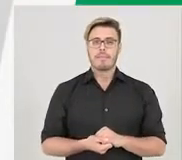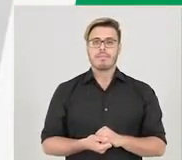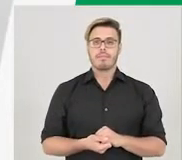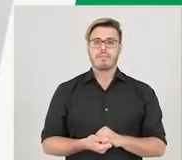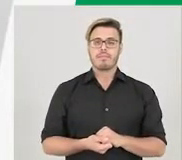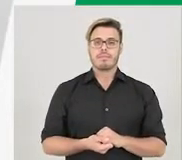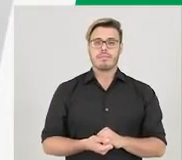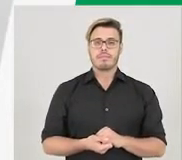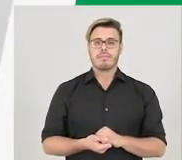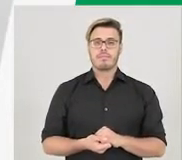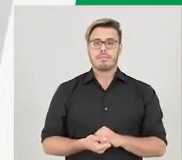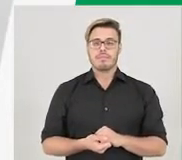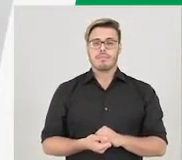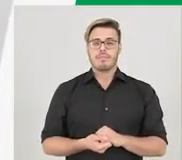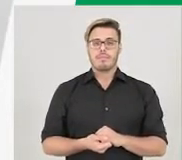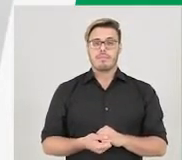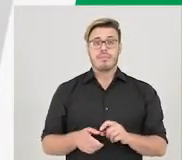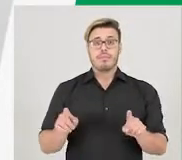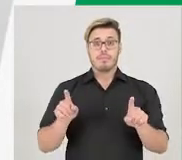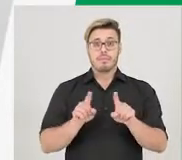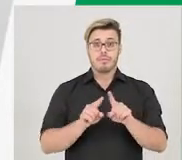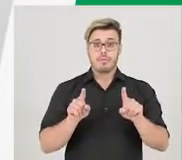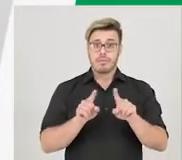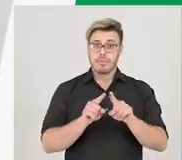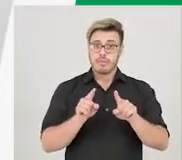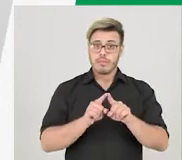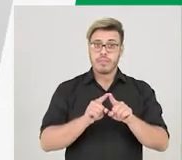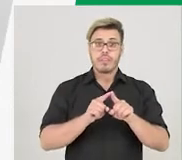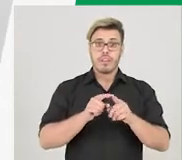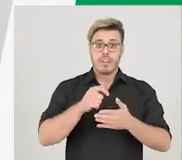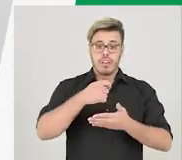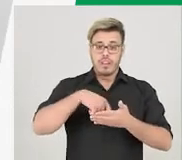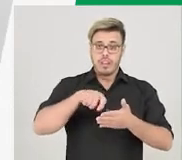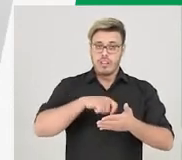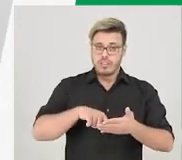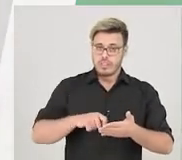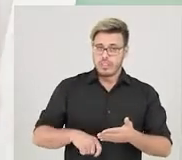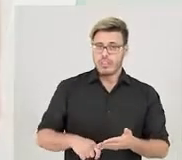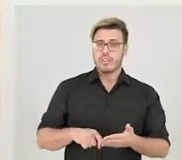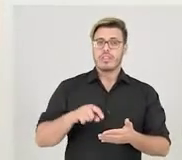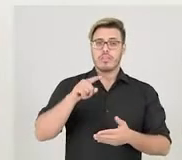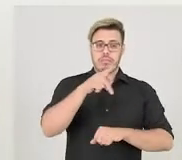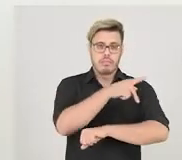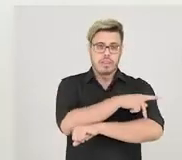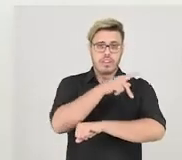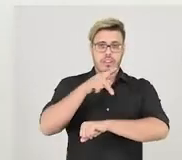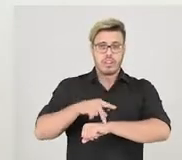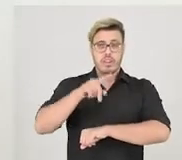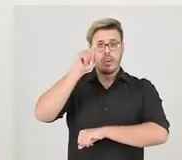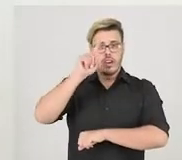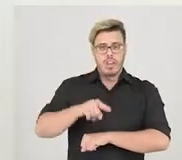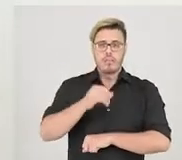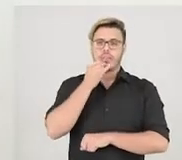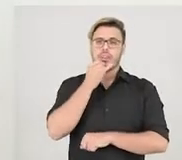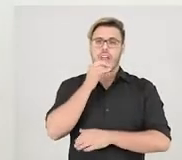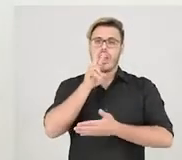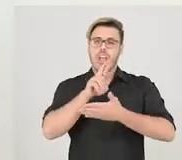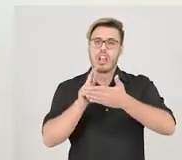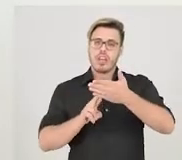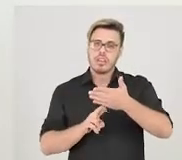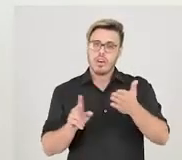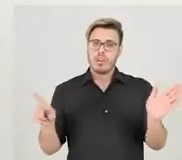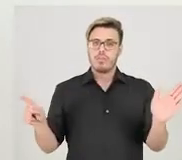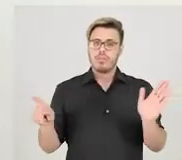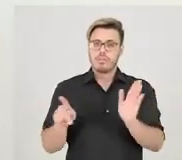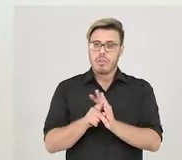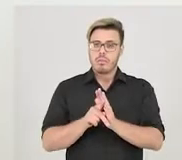e desenvolvimento das habilidades no nível 3 é o relatório bimestral. O relatório inicial e o relatório bimestral vai chegar um